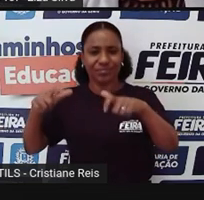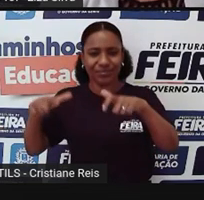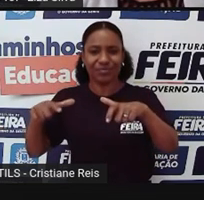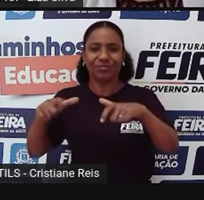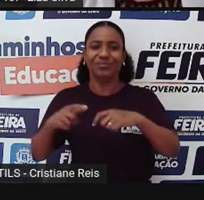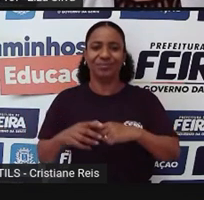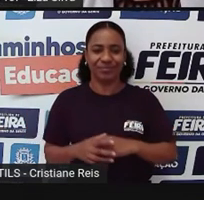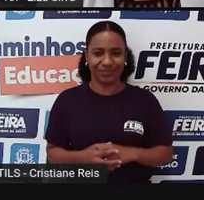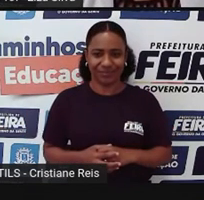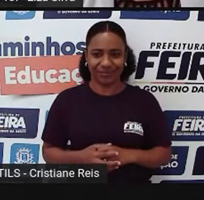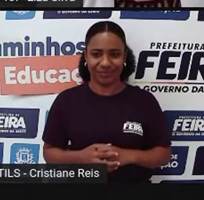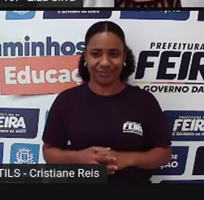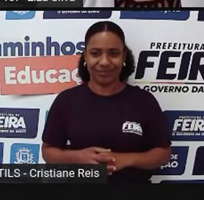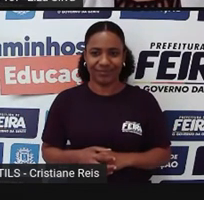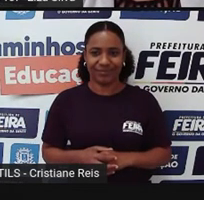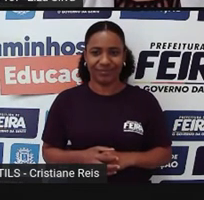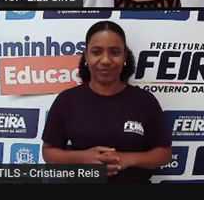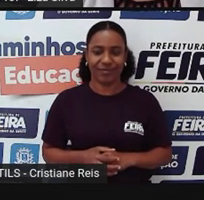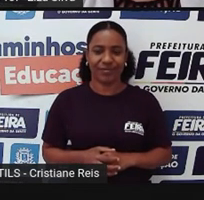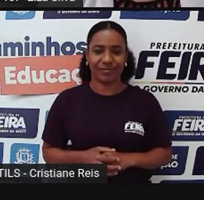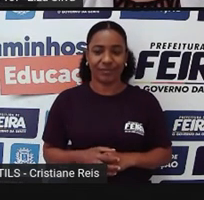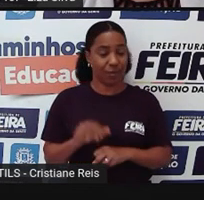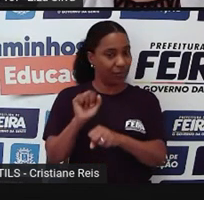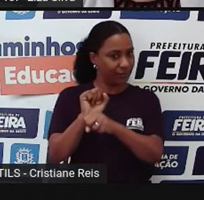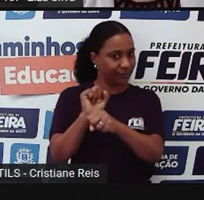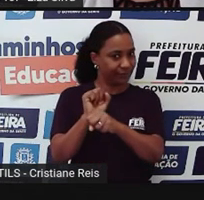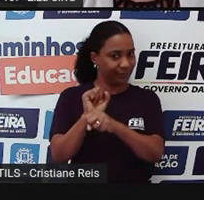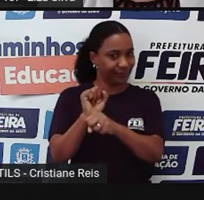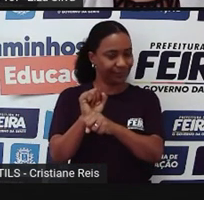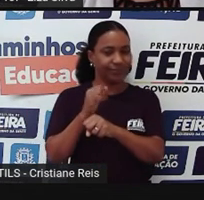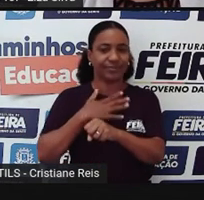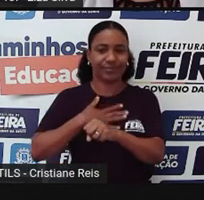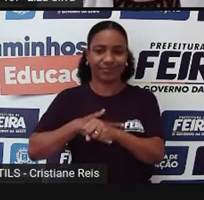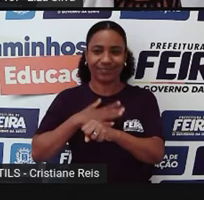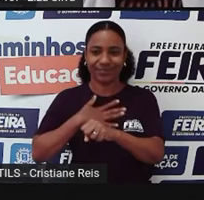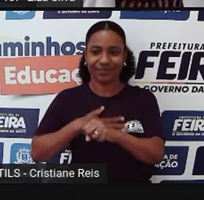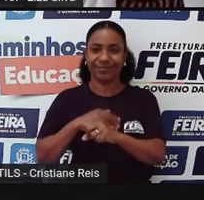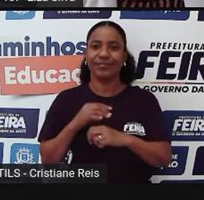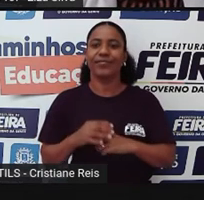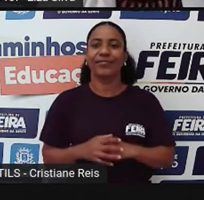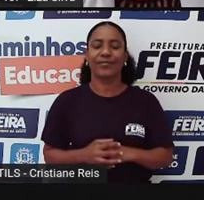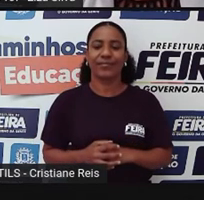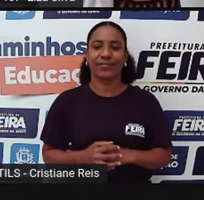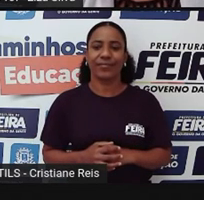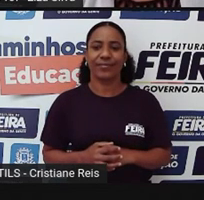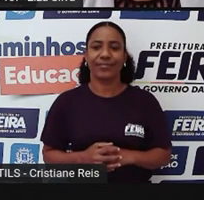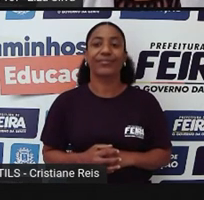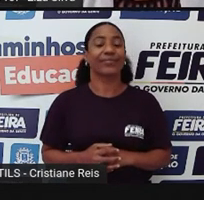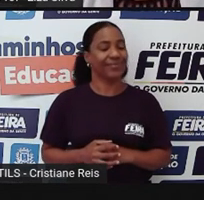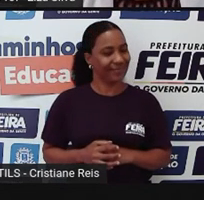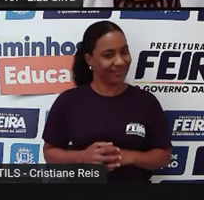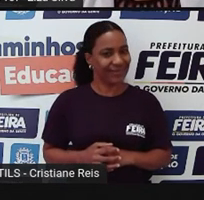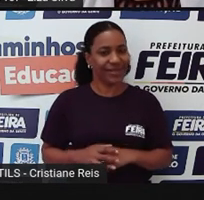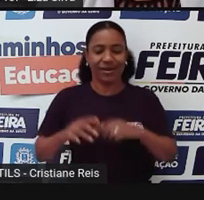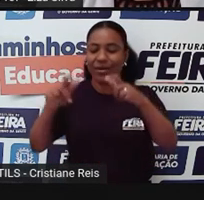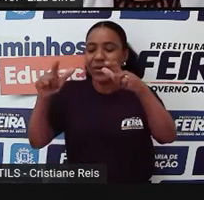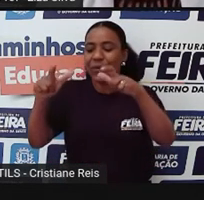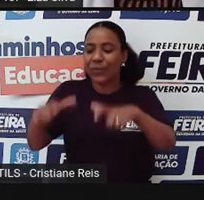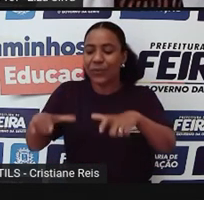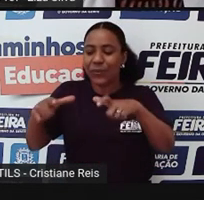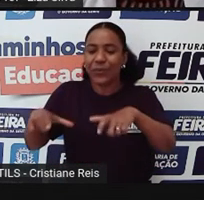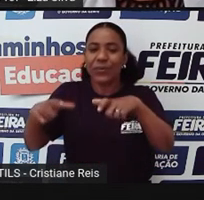E aí inglês essa nova português a leve Então